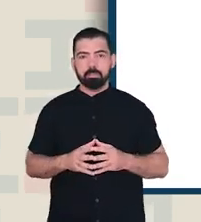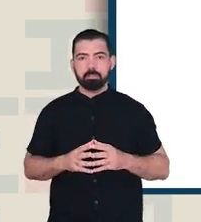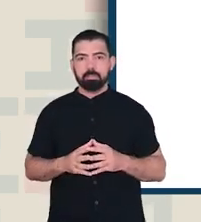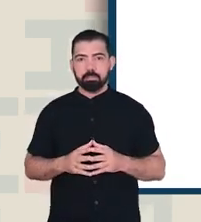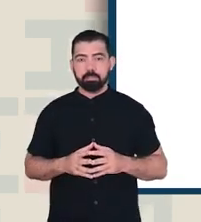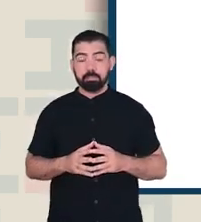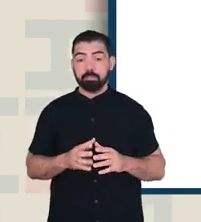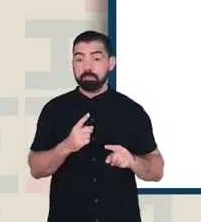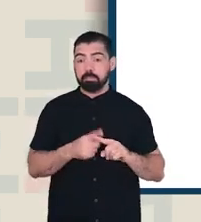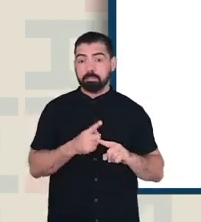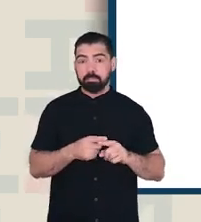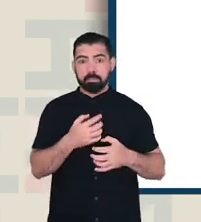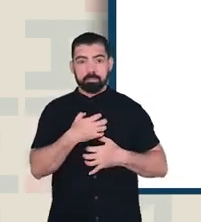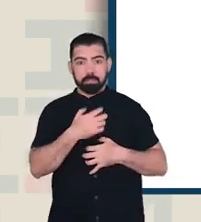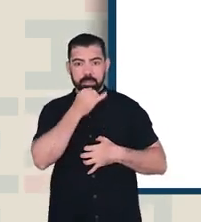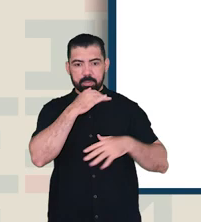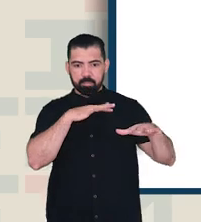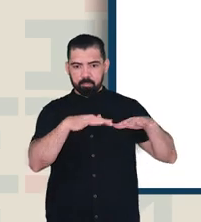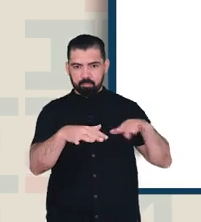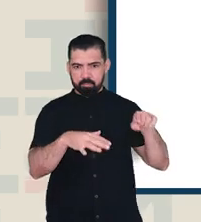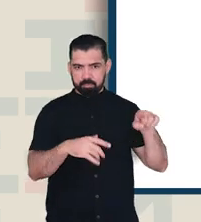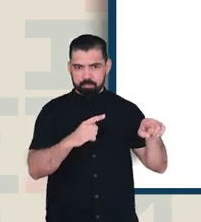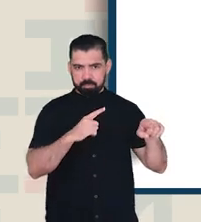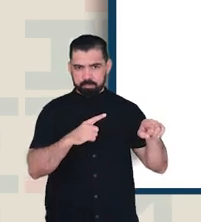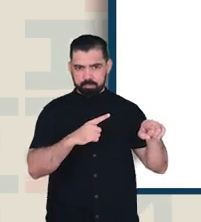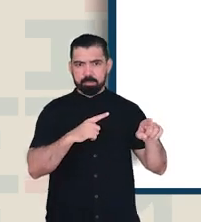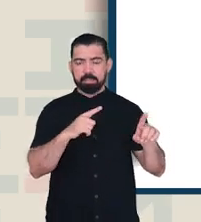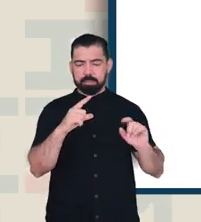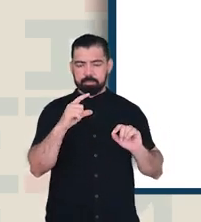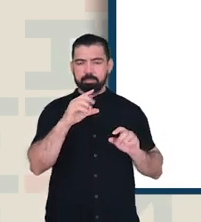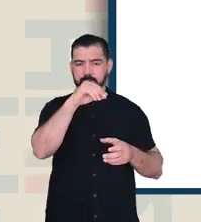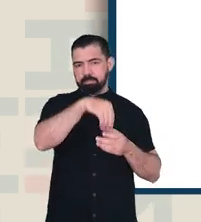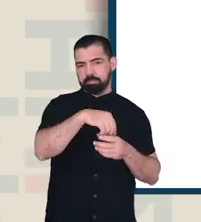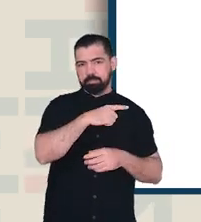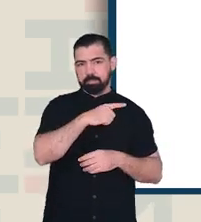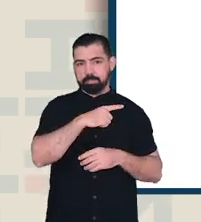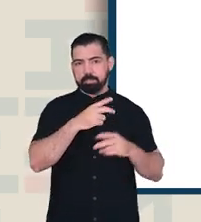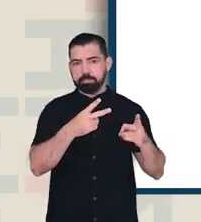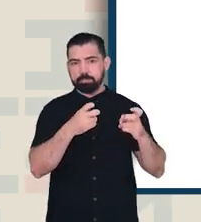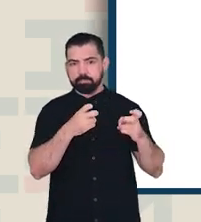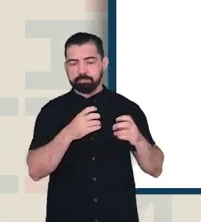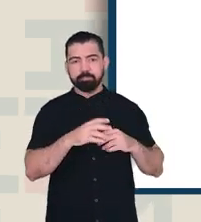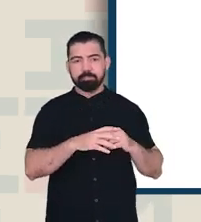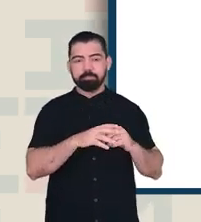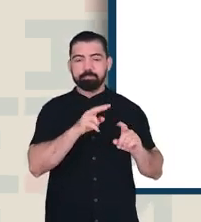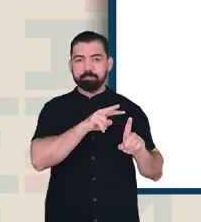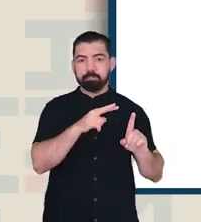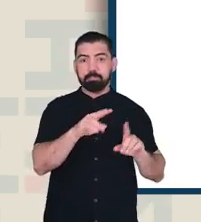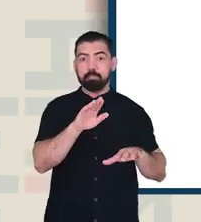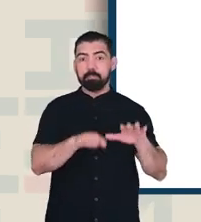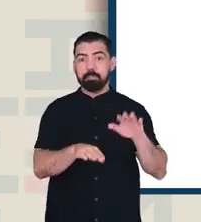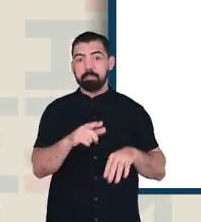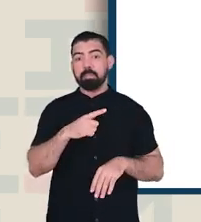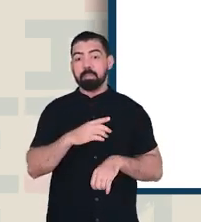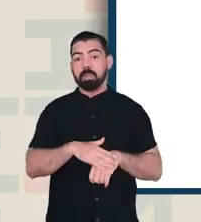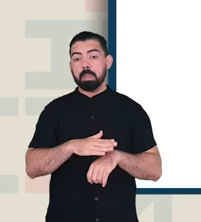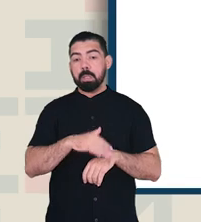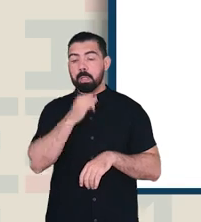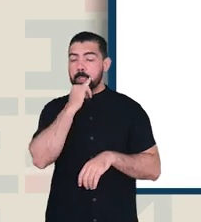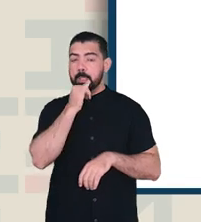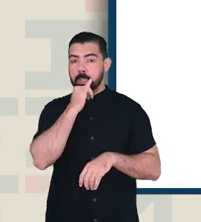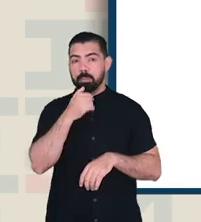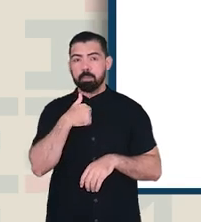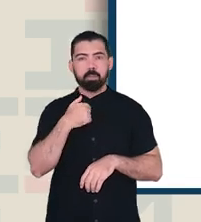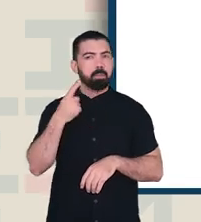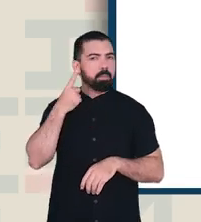Porque se sente como um movimento, uma intencionalidade. Eu escuto, por exemplo, o